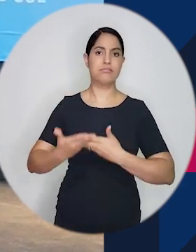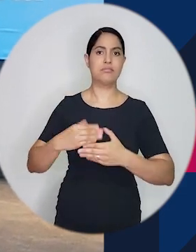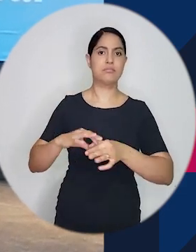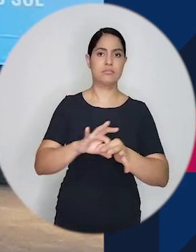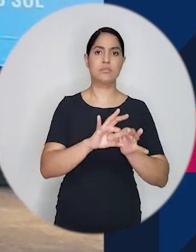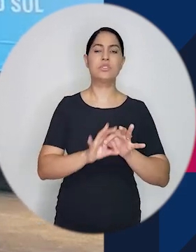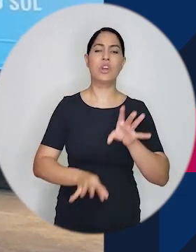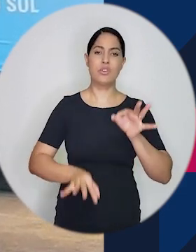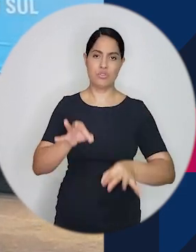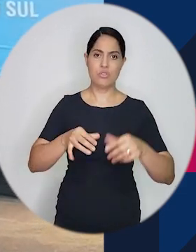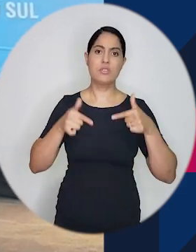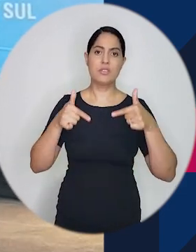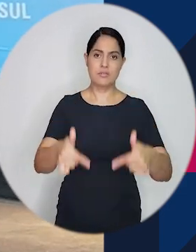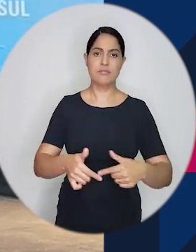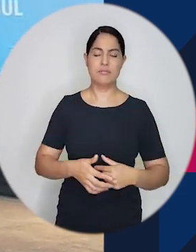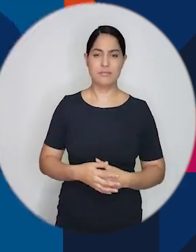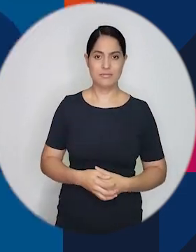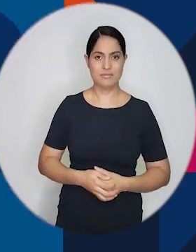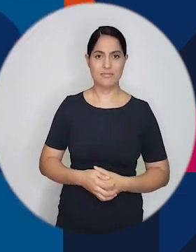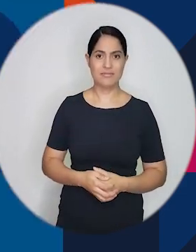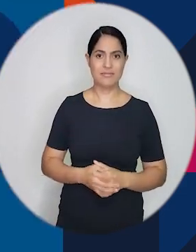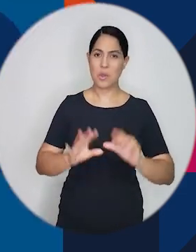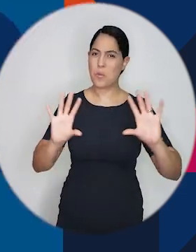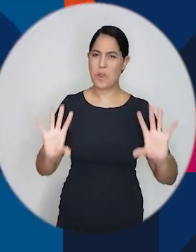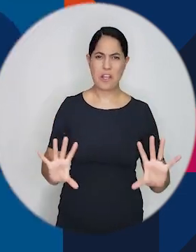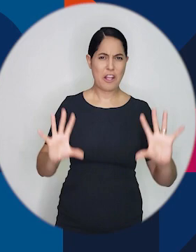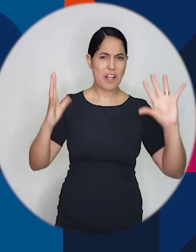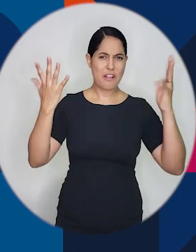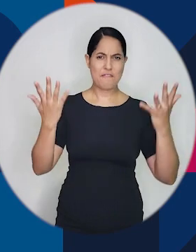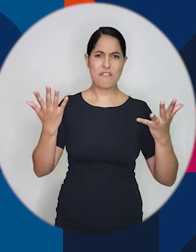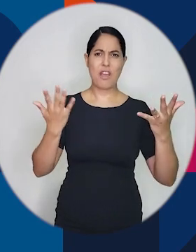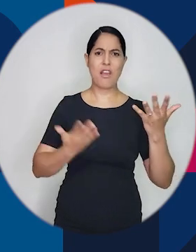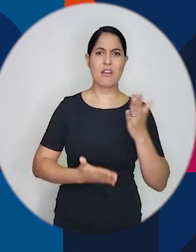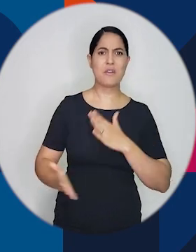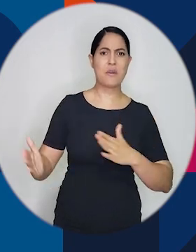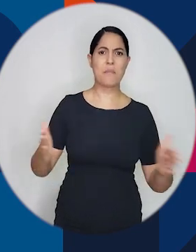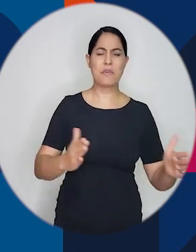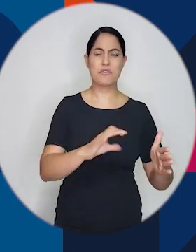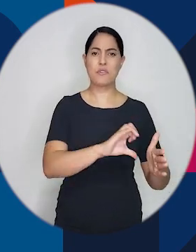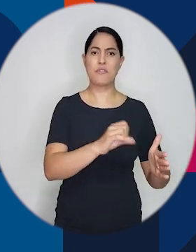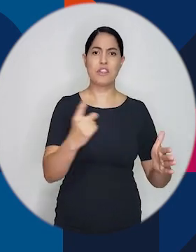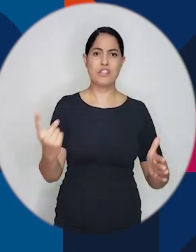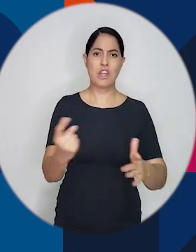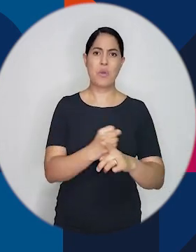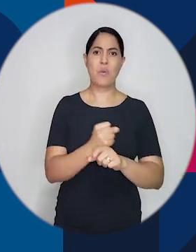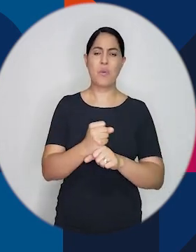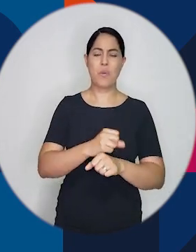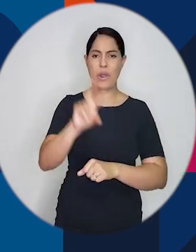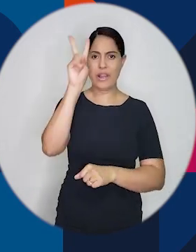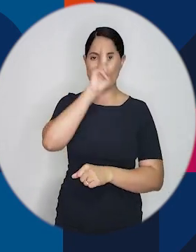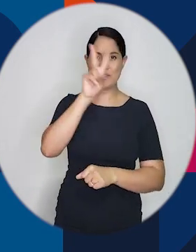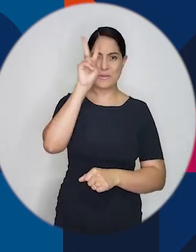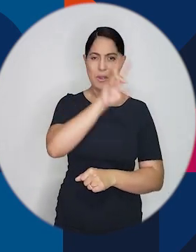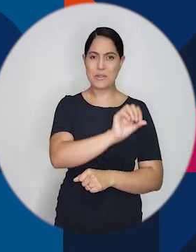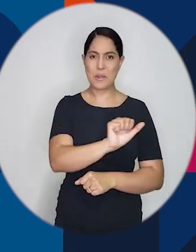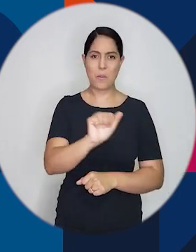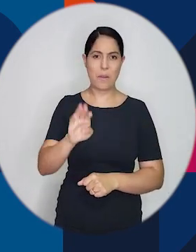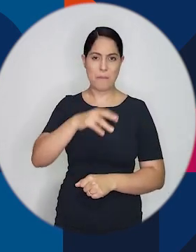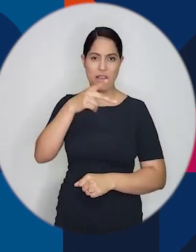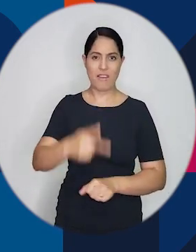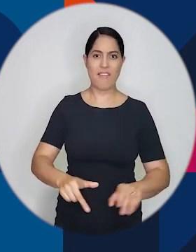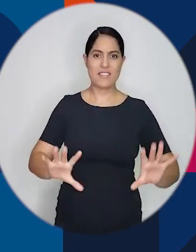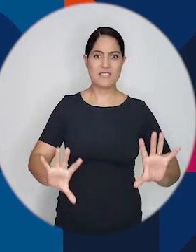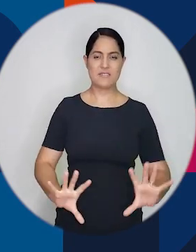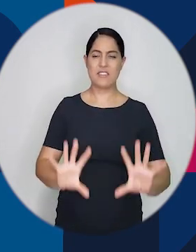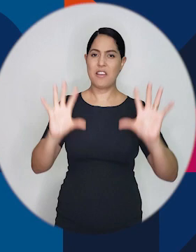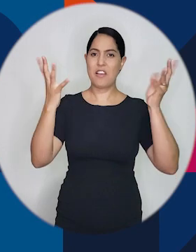a advocacia do sistema de justiça. Maior evento em 91 anos de história